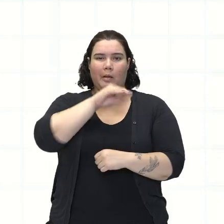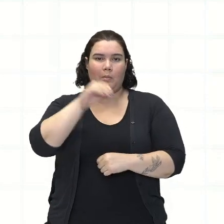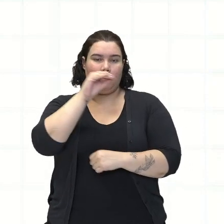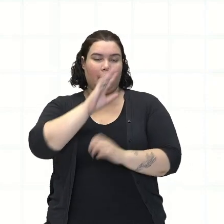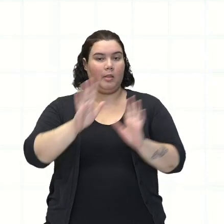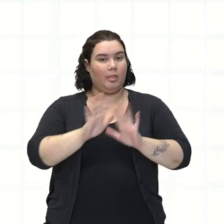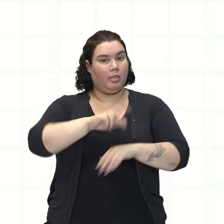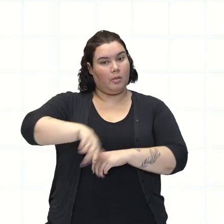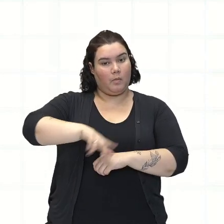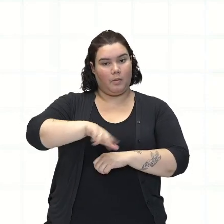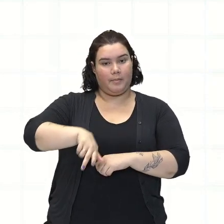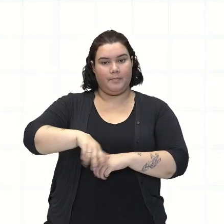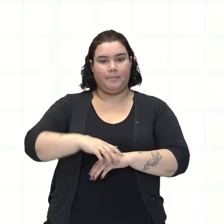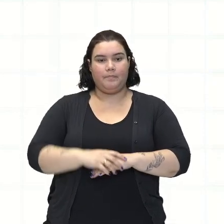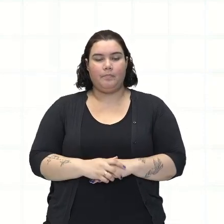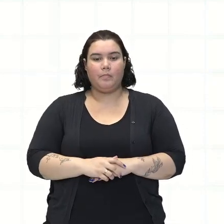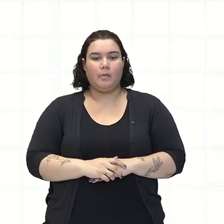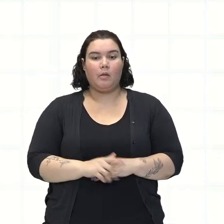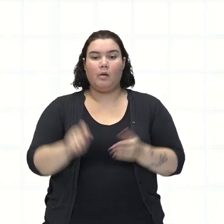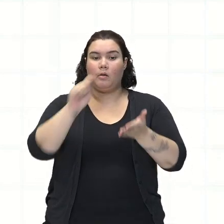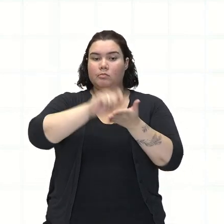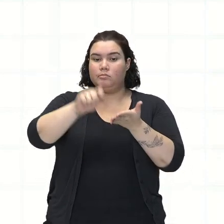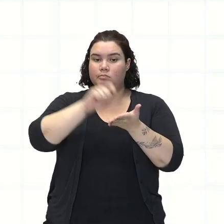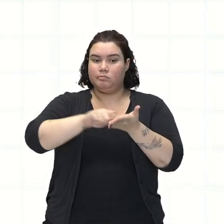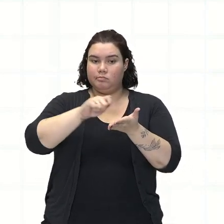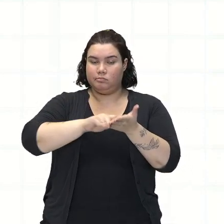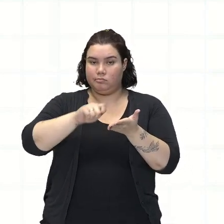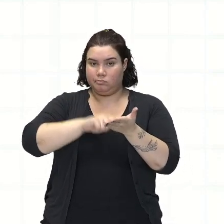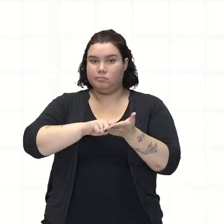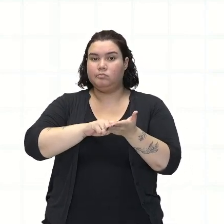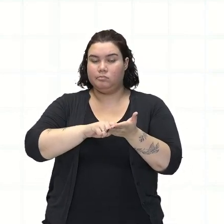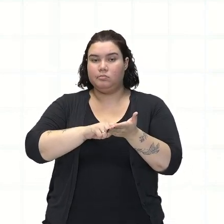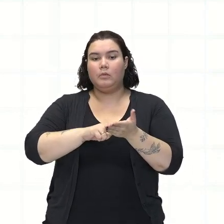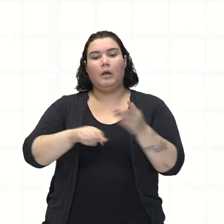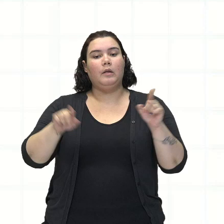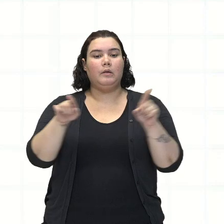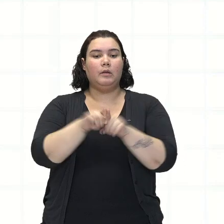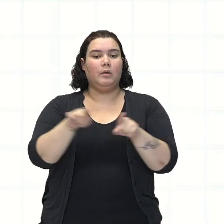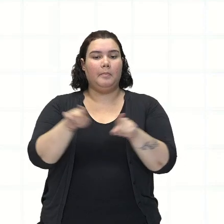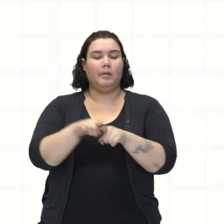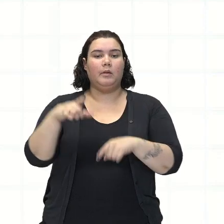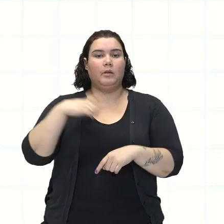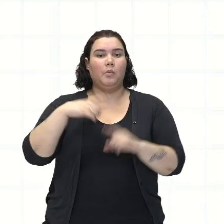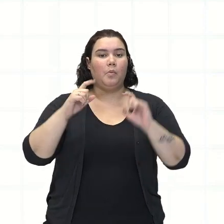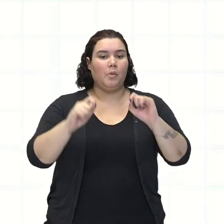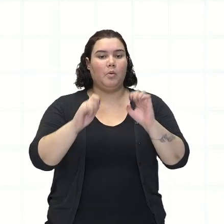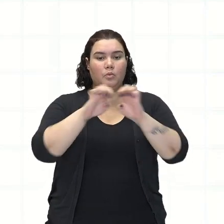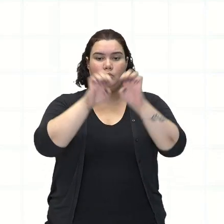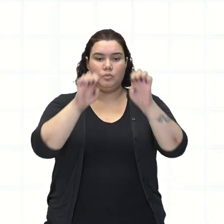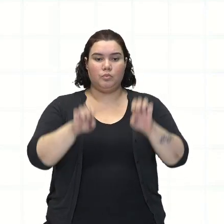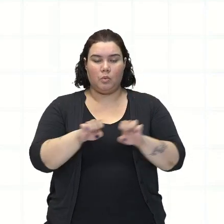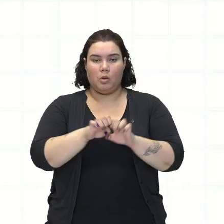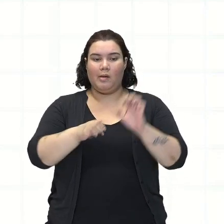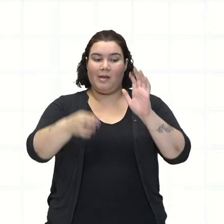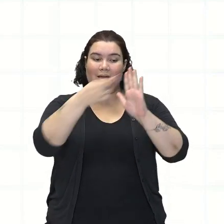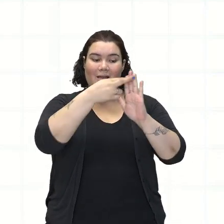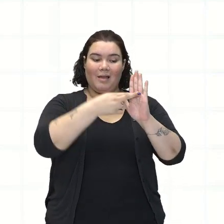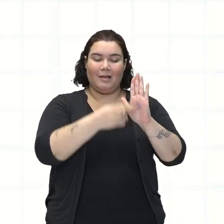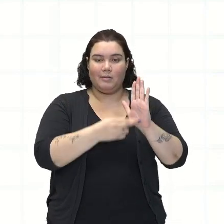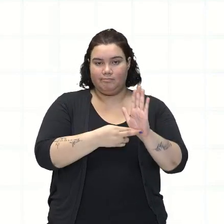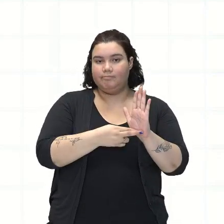tá? A escrita, aqui quando escrevemos, né, também seguimos uma estrutura que depende de